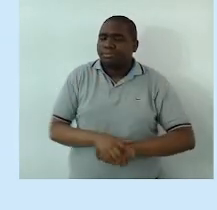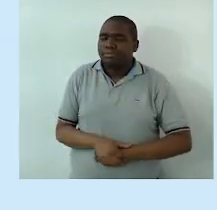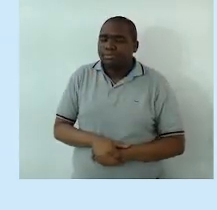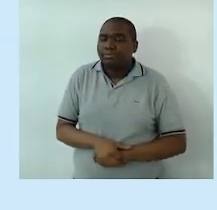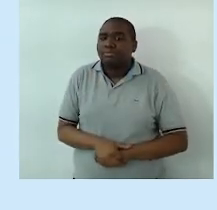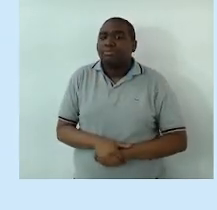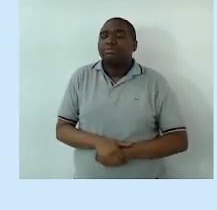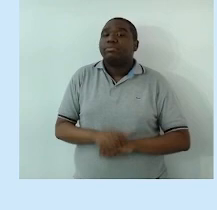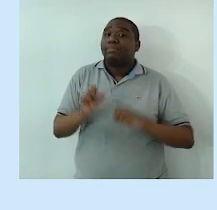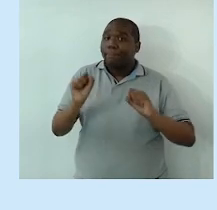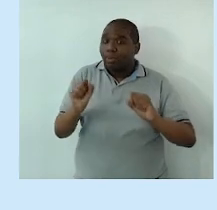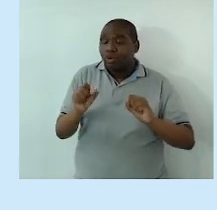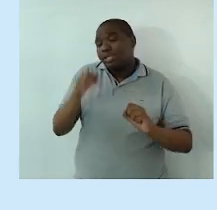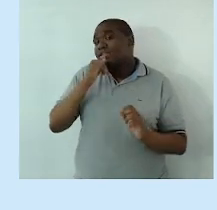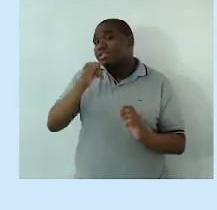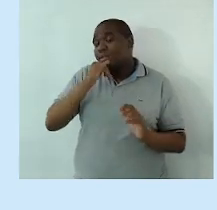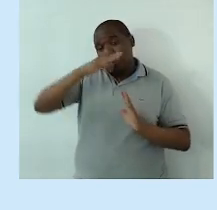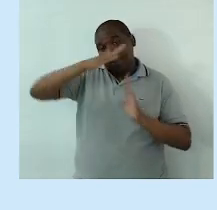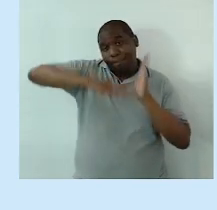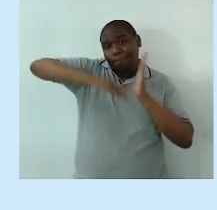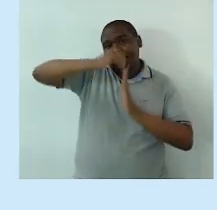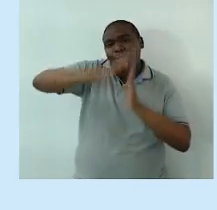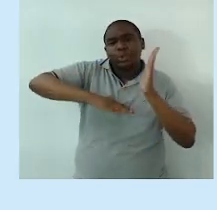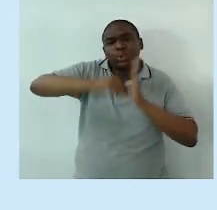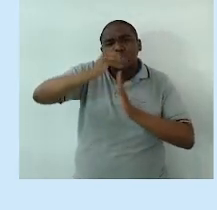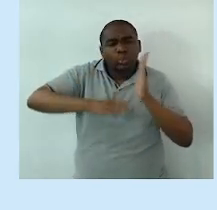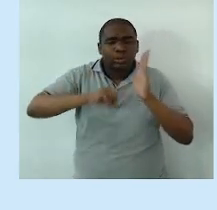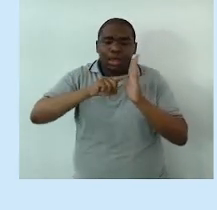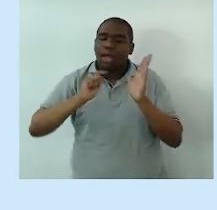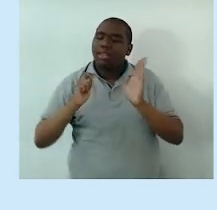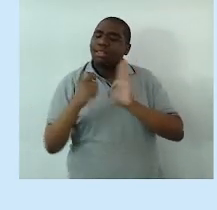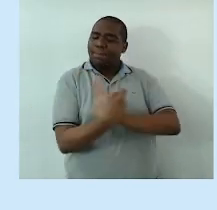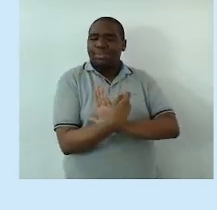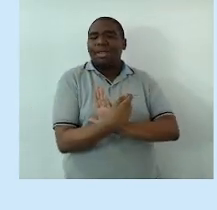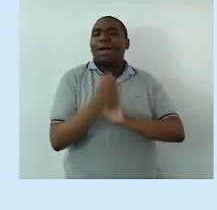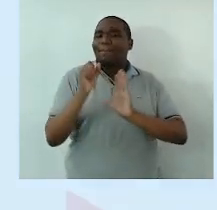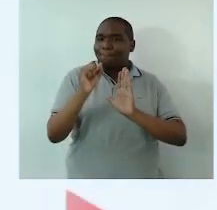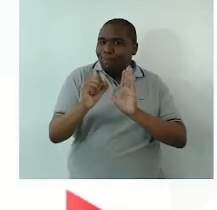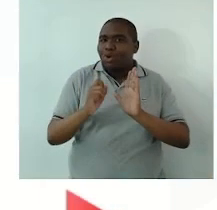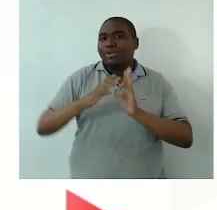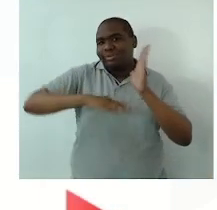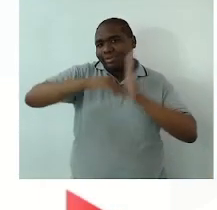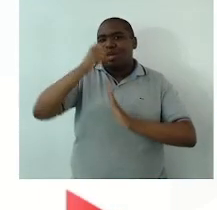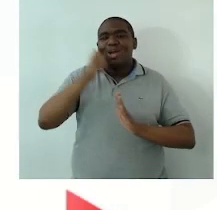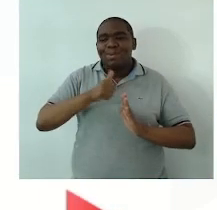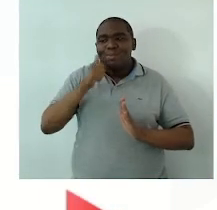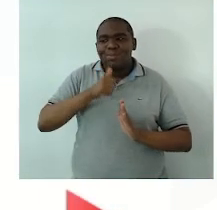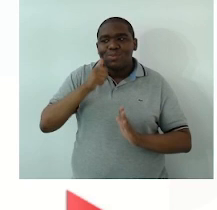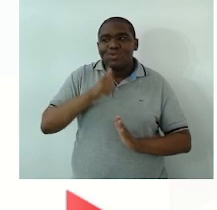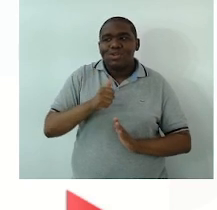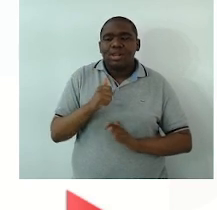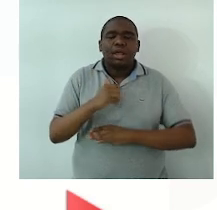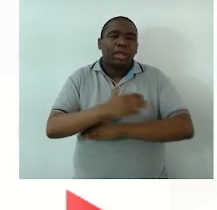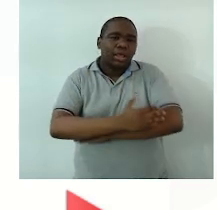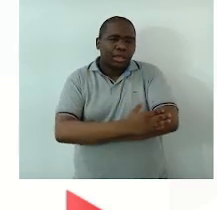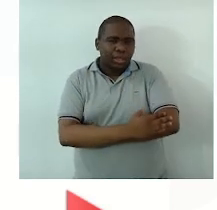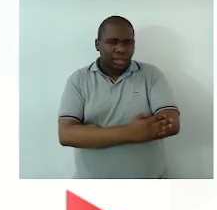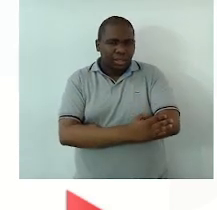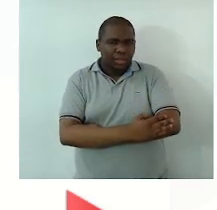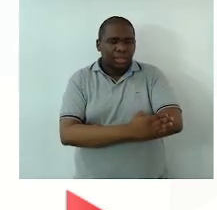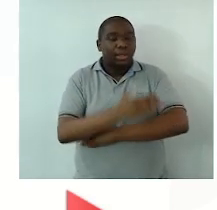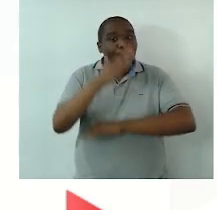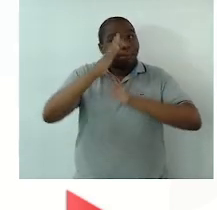enfim, de uma pintura, como a gente está vendo aí, né? A Mona Lisa mesmo, de Leonardo da Vinci, né? Muitas pessoas costumam